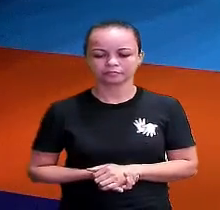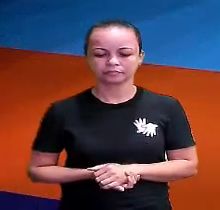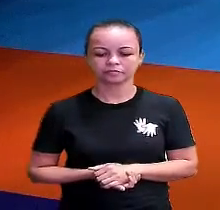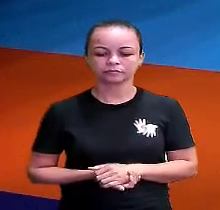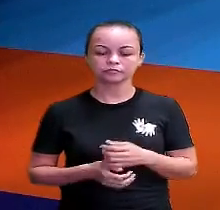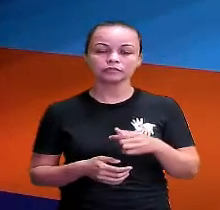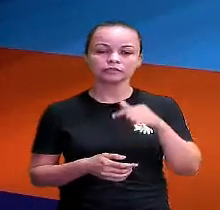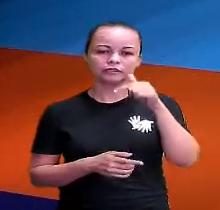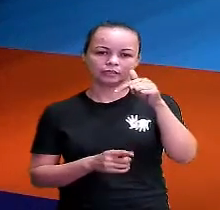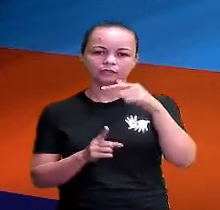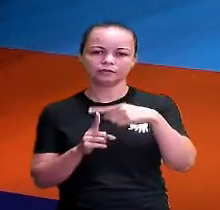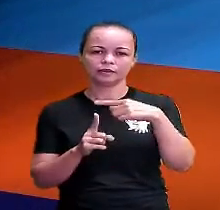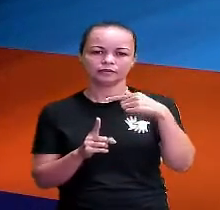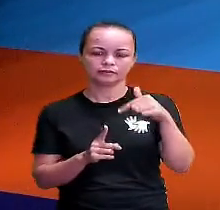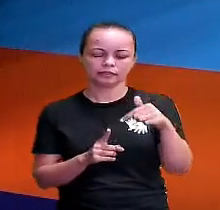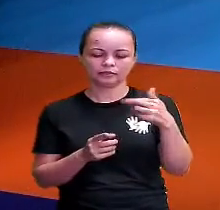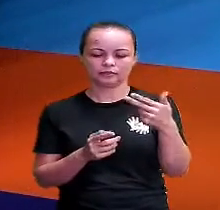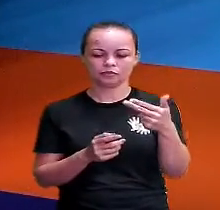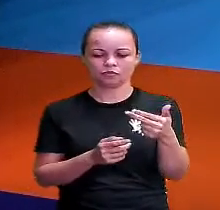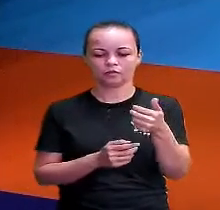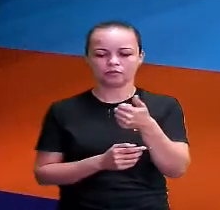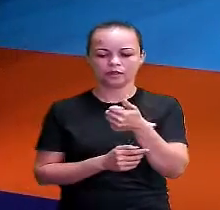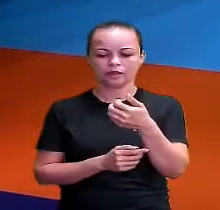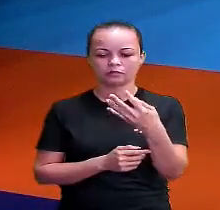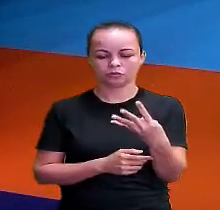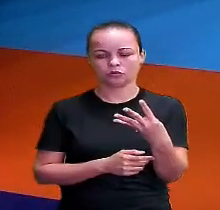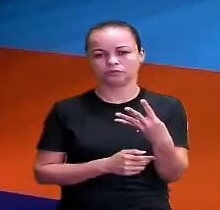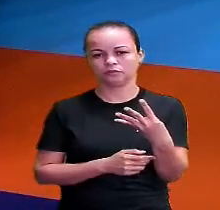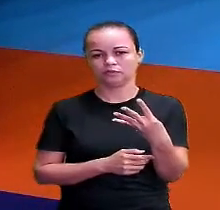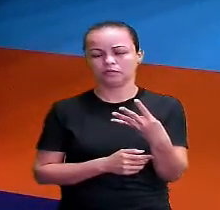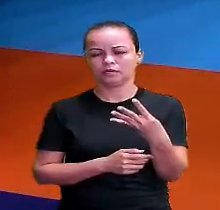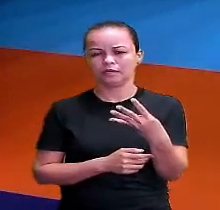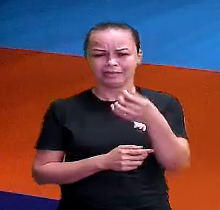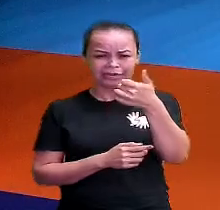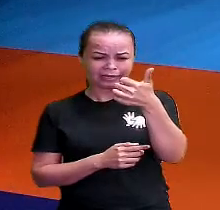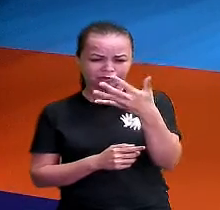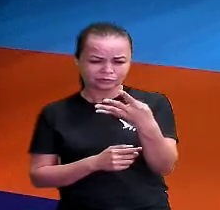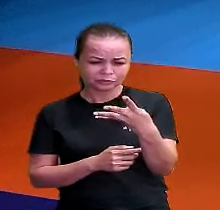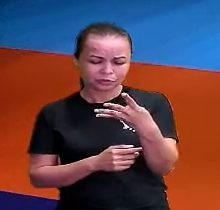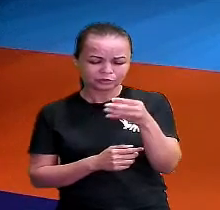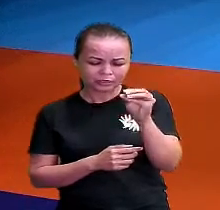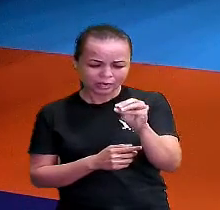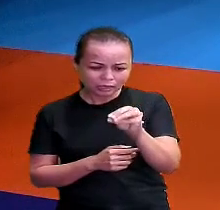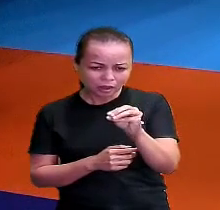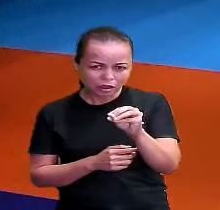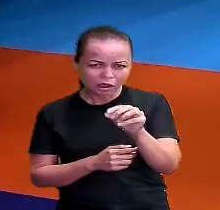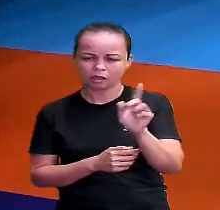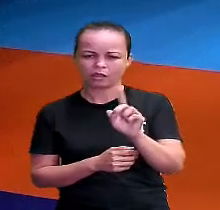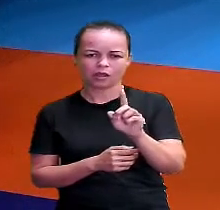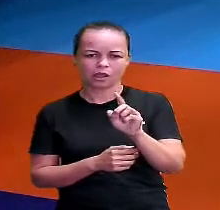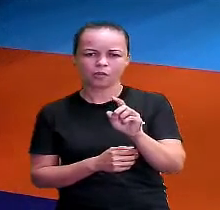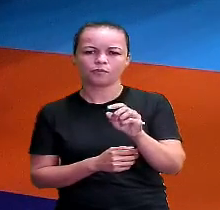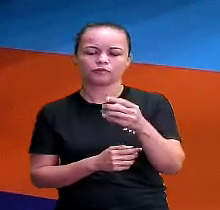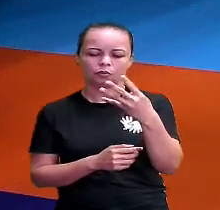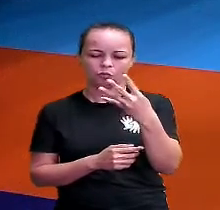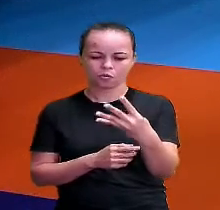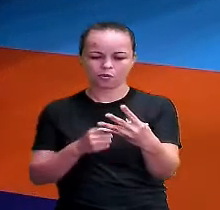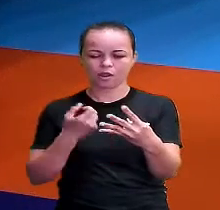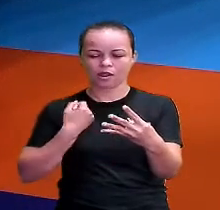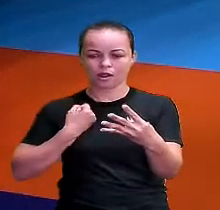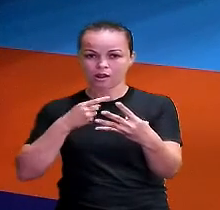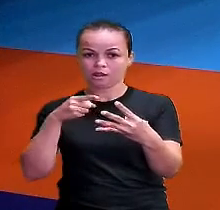7 mais 7, eu vou ter 14, mas eu não posso botar o 14 todinho aqui, tá? Então, o que é que eu faço? Eu